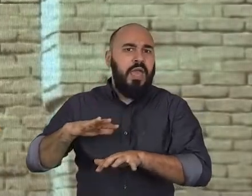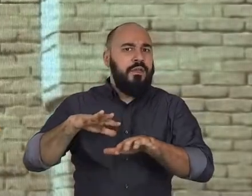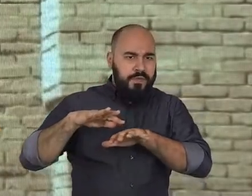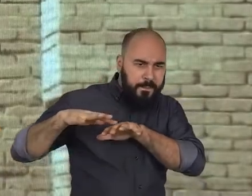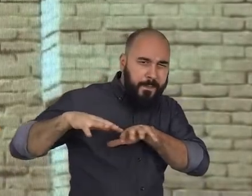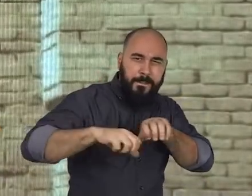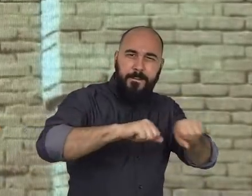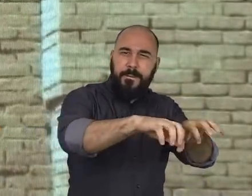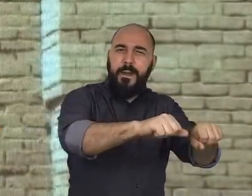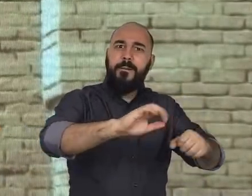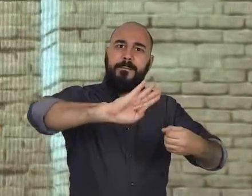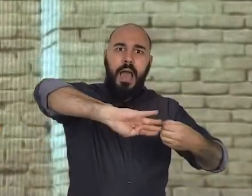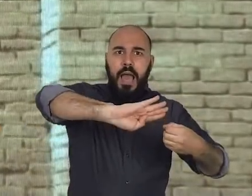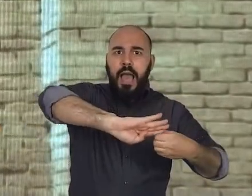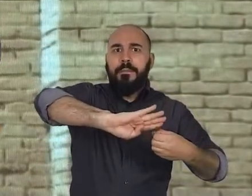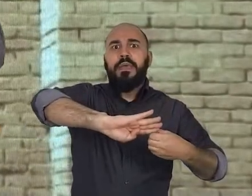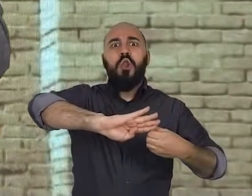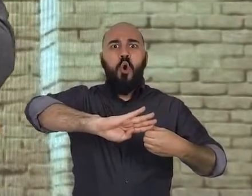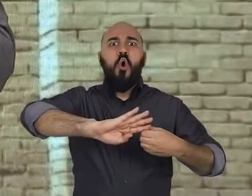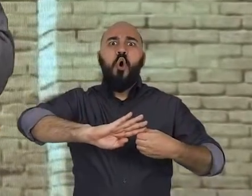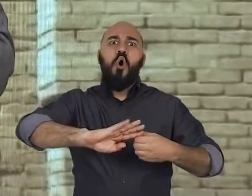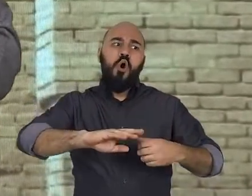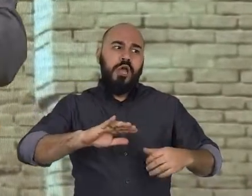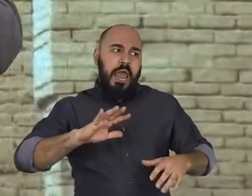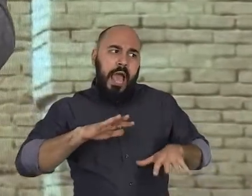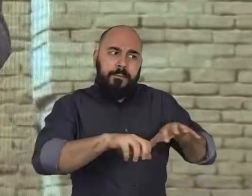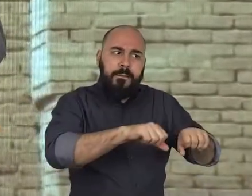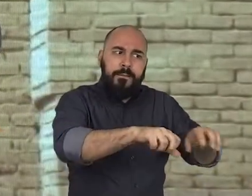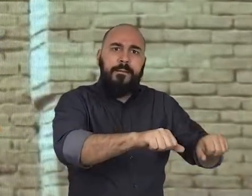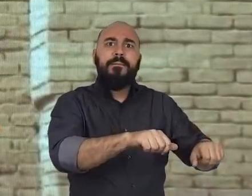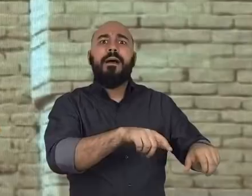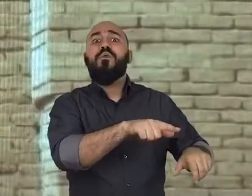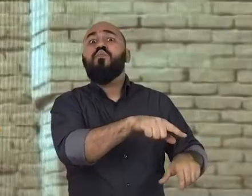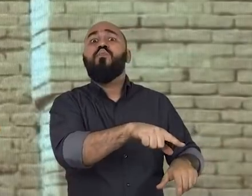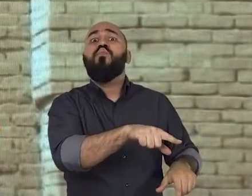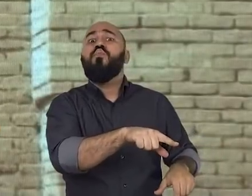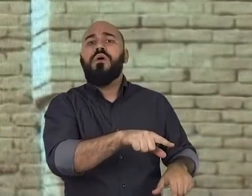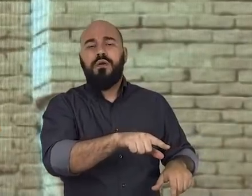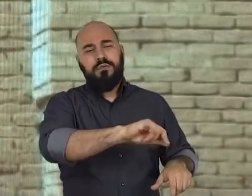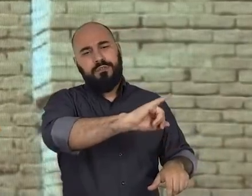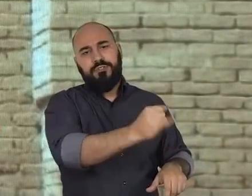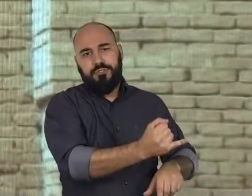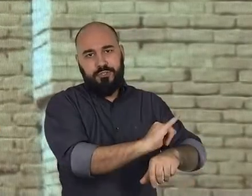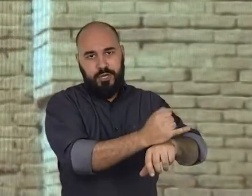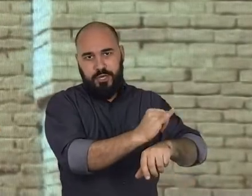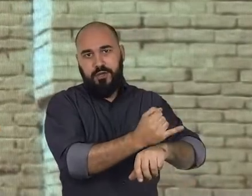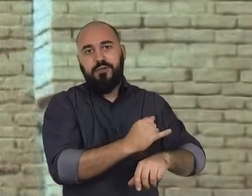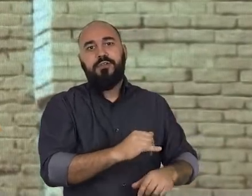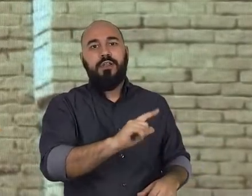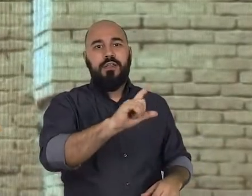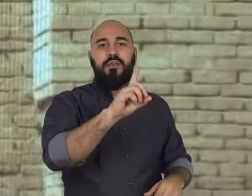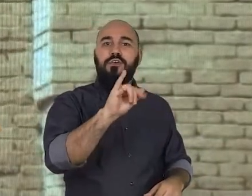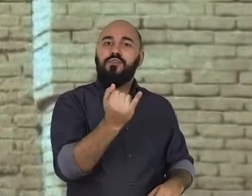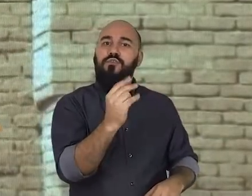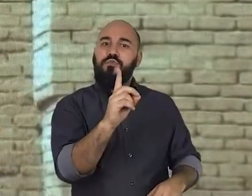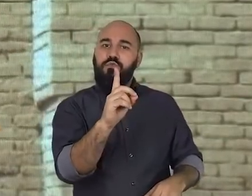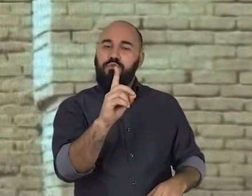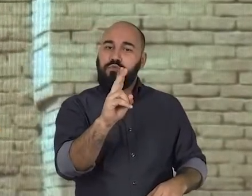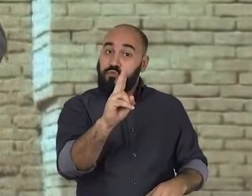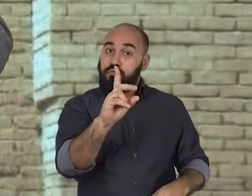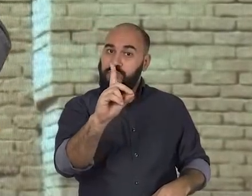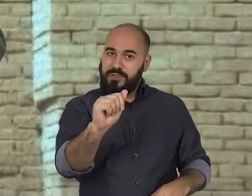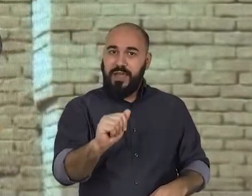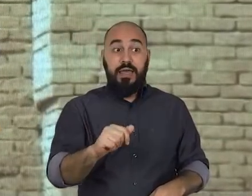babilônico, que ocorreram exatamente como narra a Bíblia Sagrada, na mesma época em que a Bíblia narra. E ali confirma a